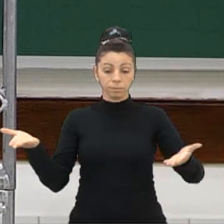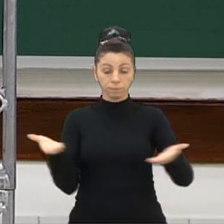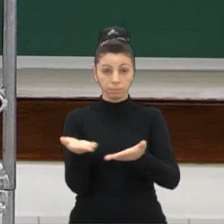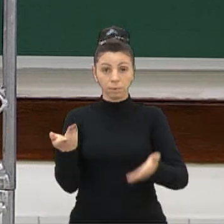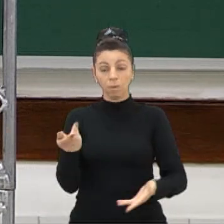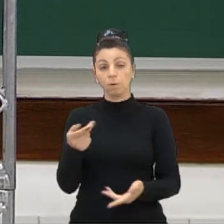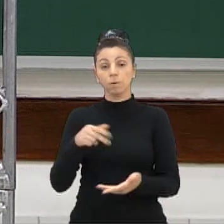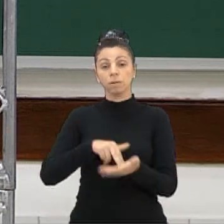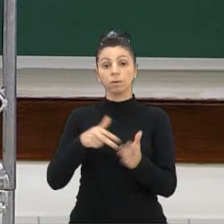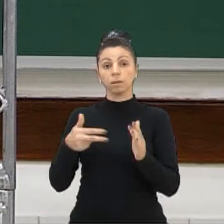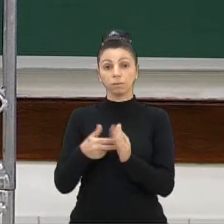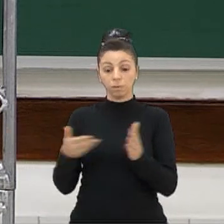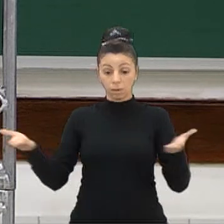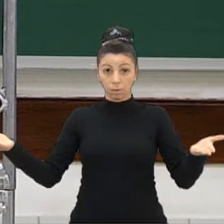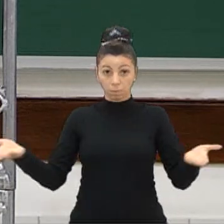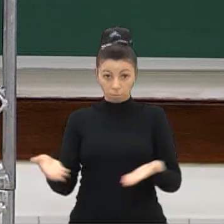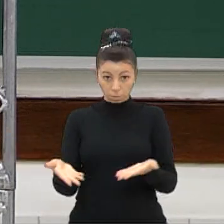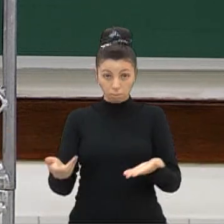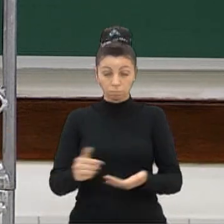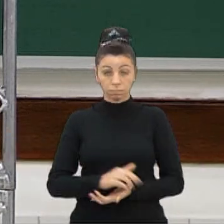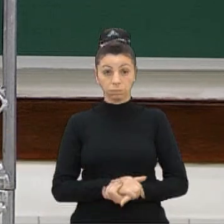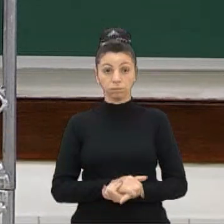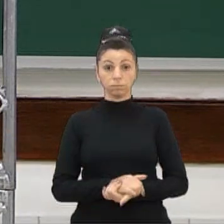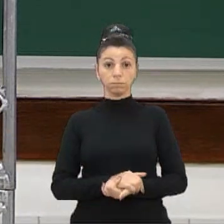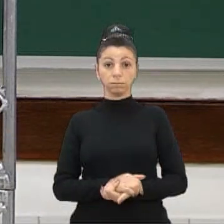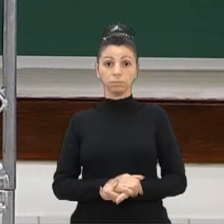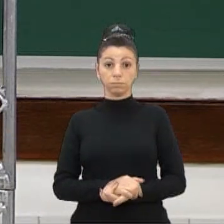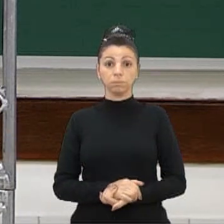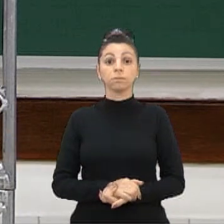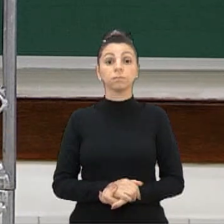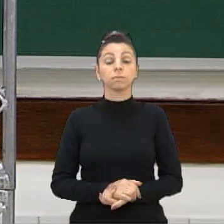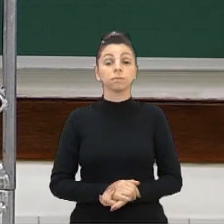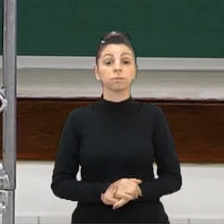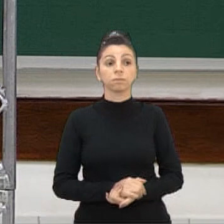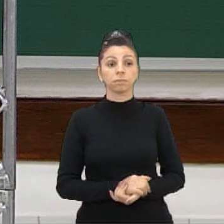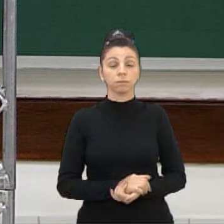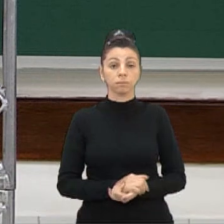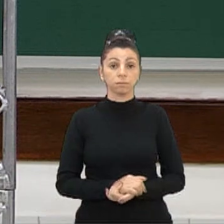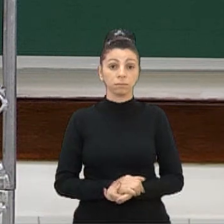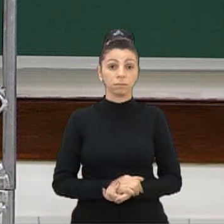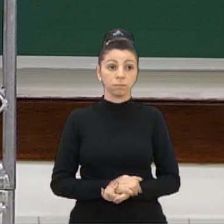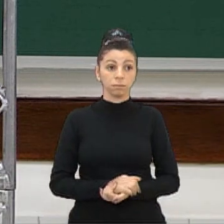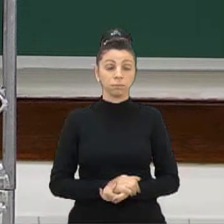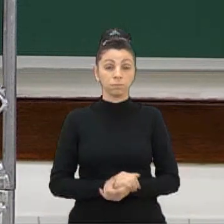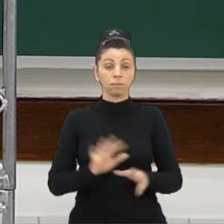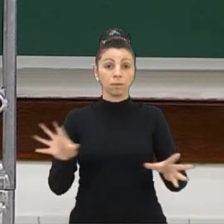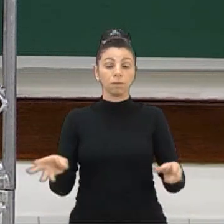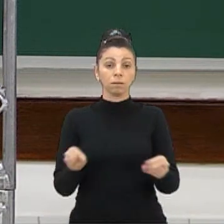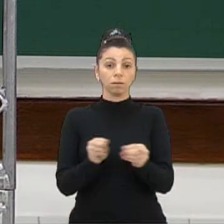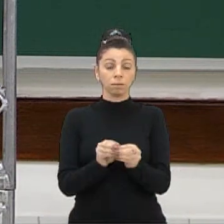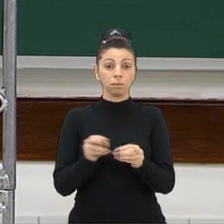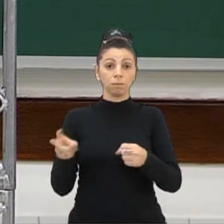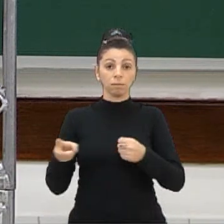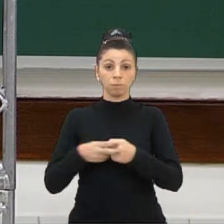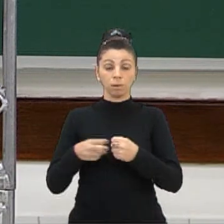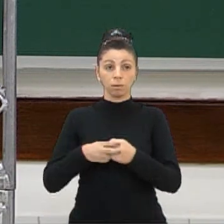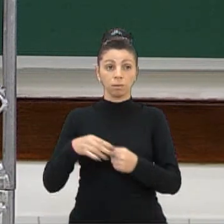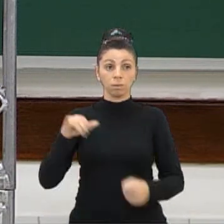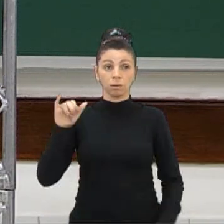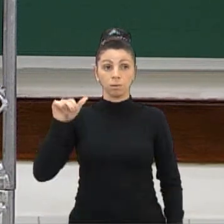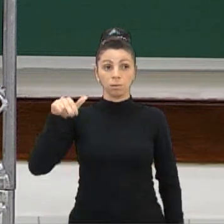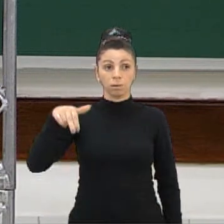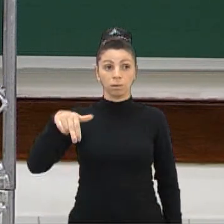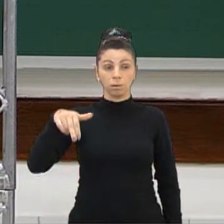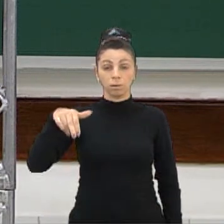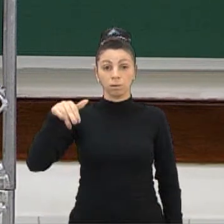estou no tempo presente do modo indicativo. Muito bem? Vamos fazer uma revisão agora dos verbos no imperativo